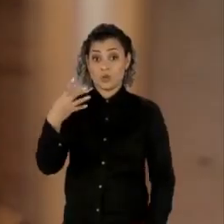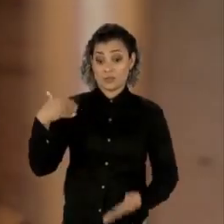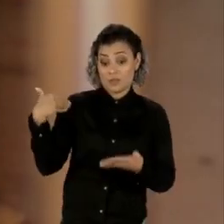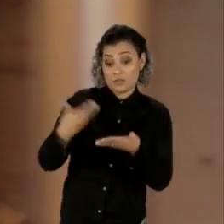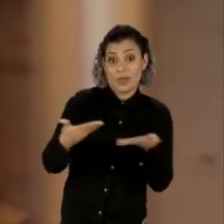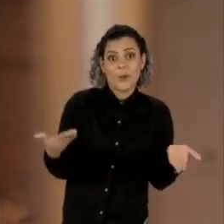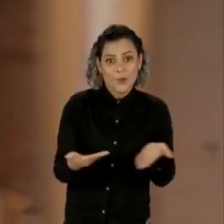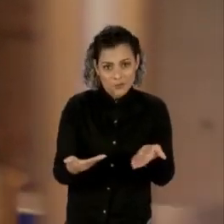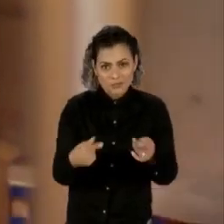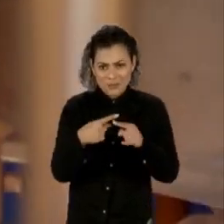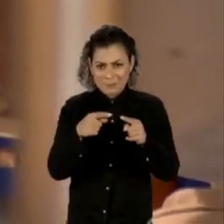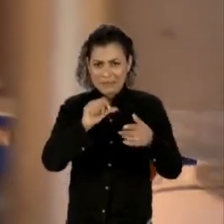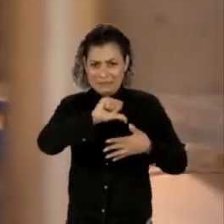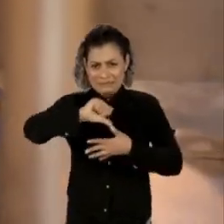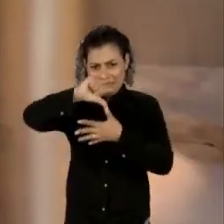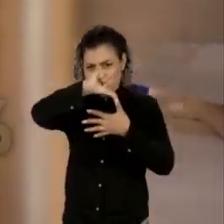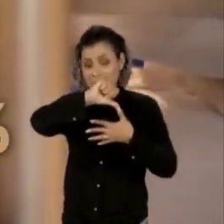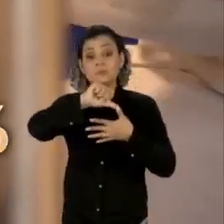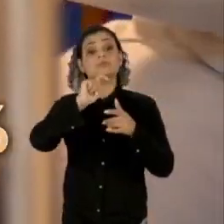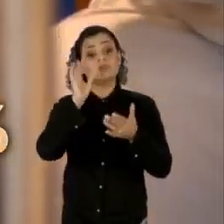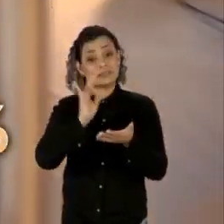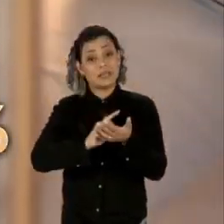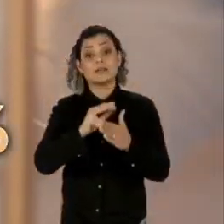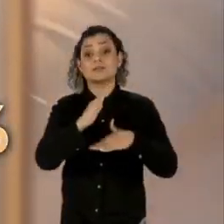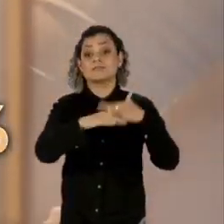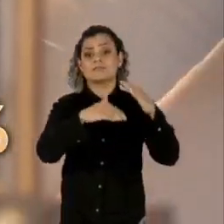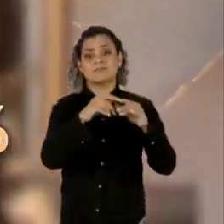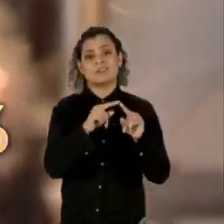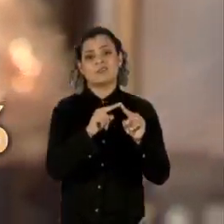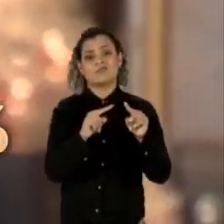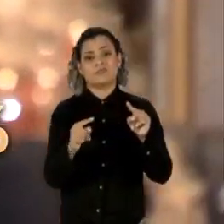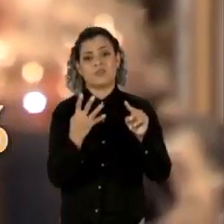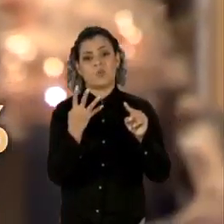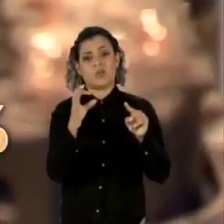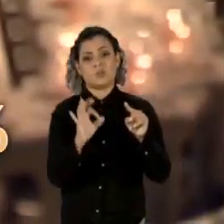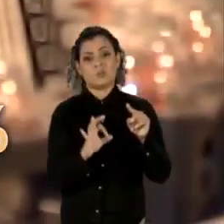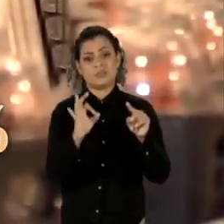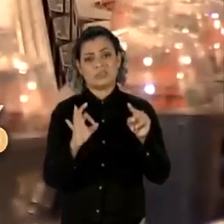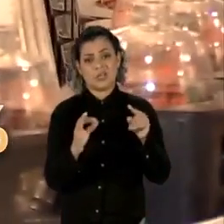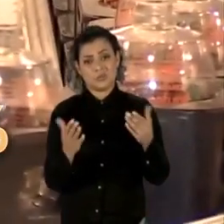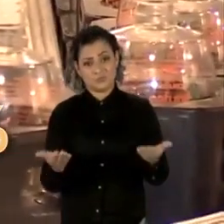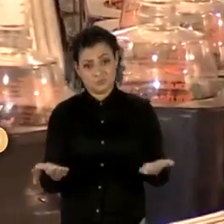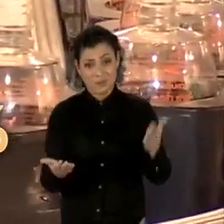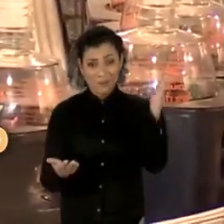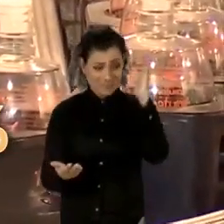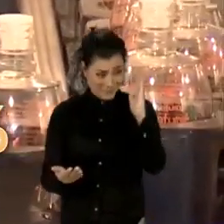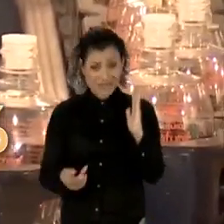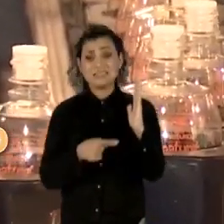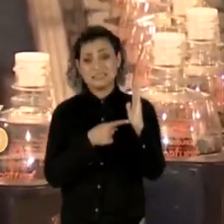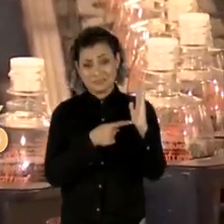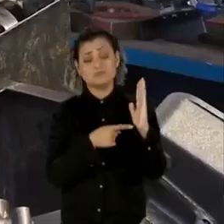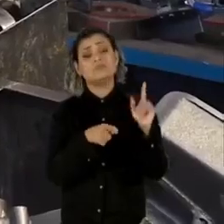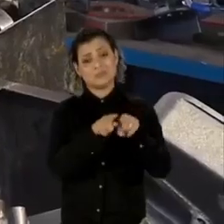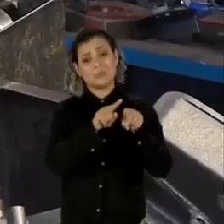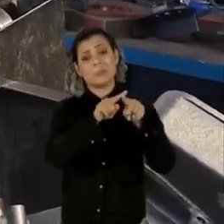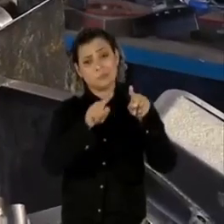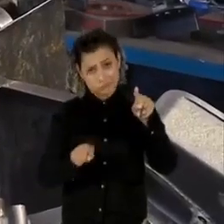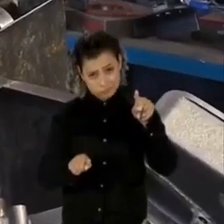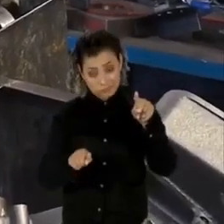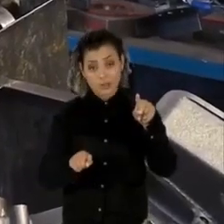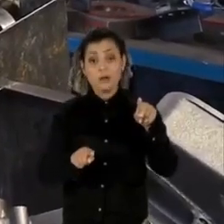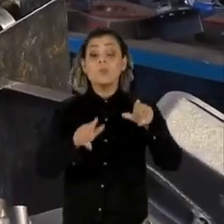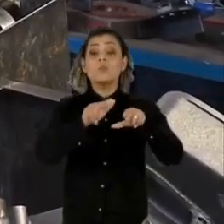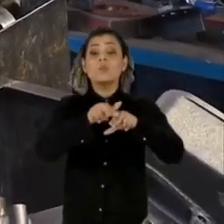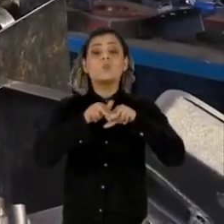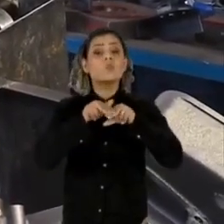enquanto na américa latina o desempenho foi de queda de 4% o brasil puxou a queda entre os